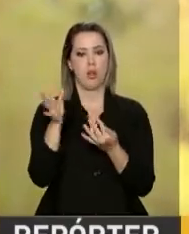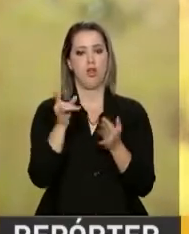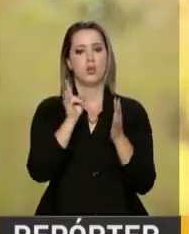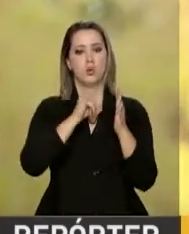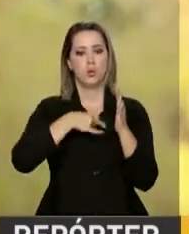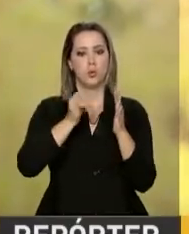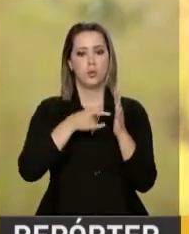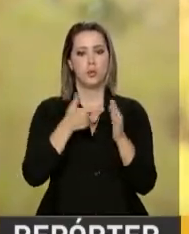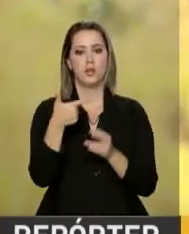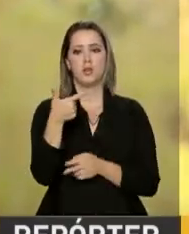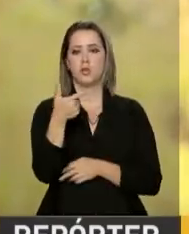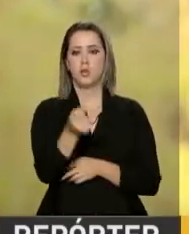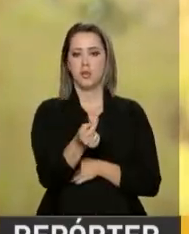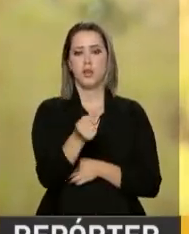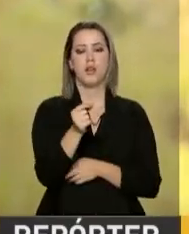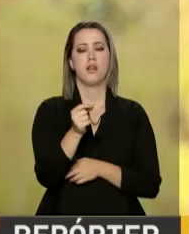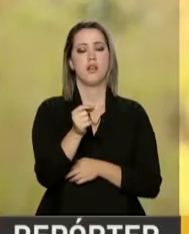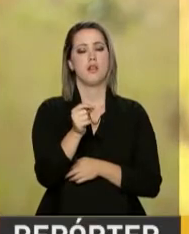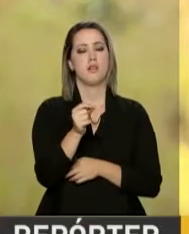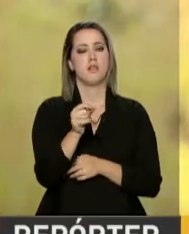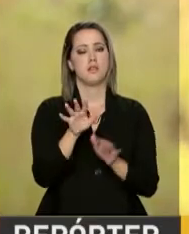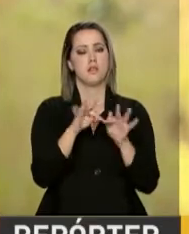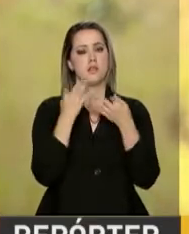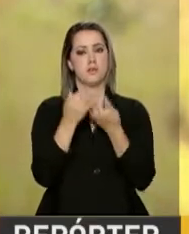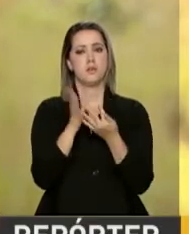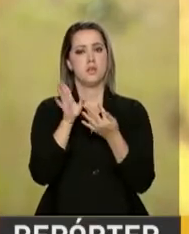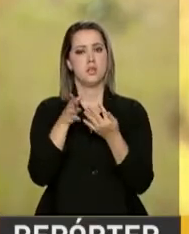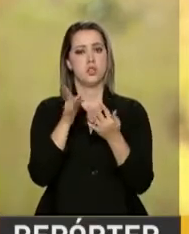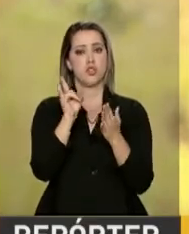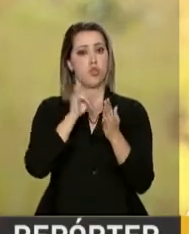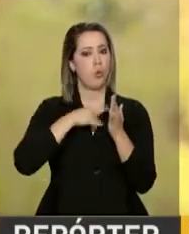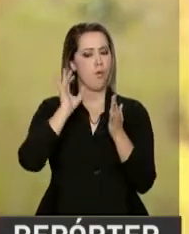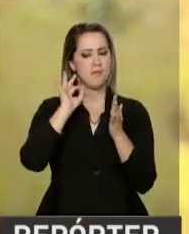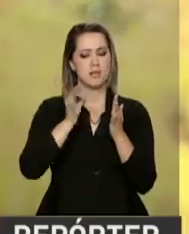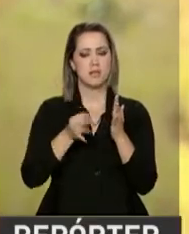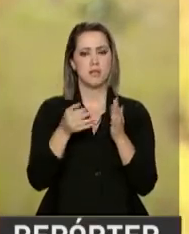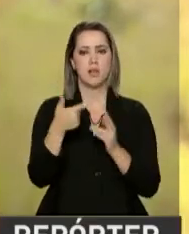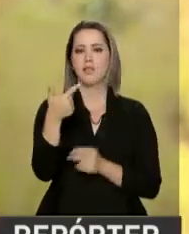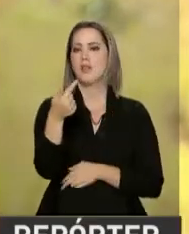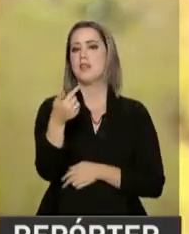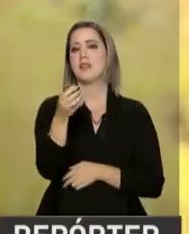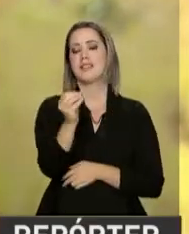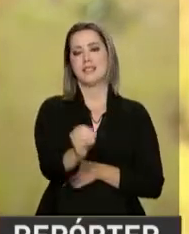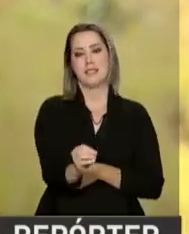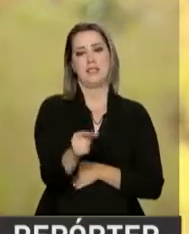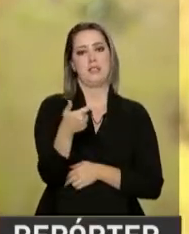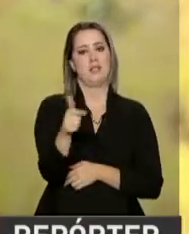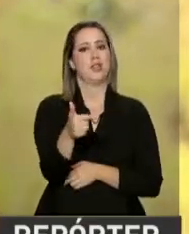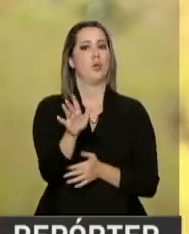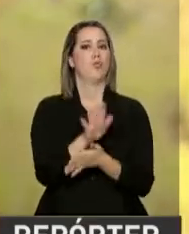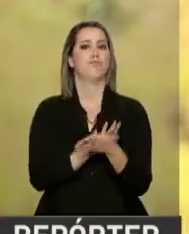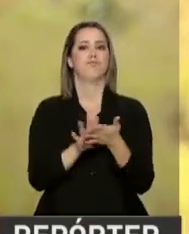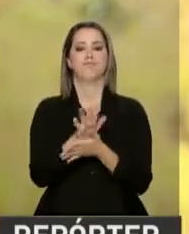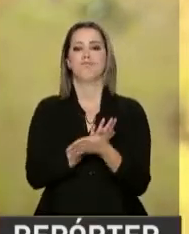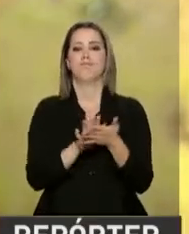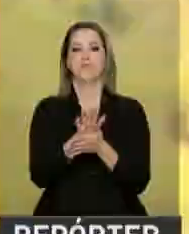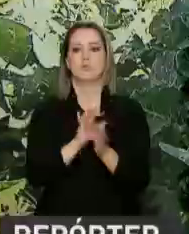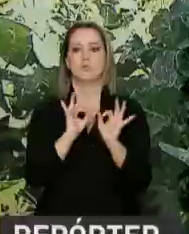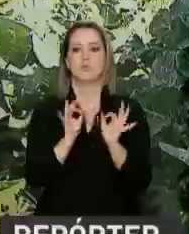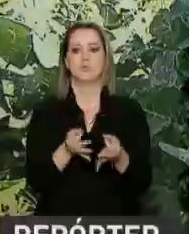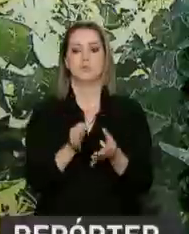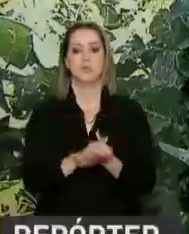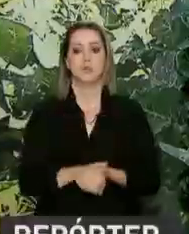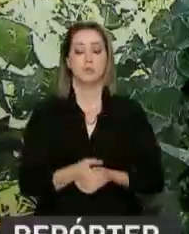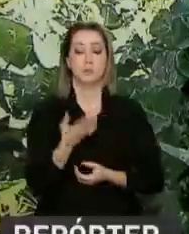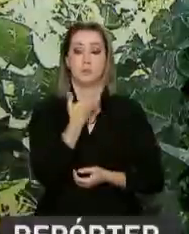já escriturada e umas 70 sem título e dentro destas 70 tem umas 20 que não têm documento